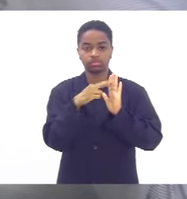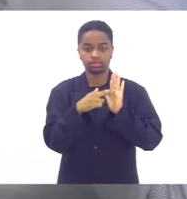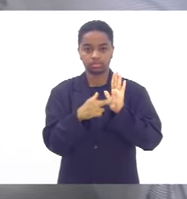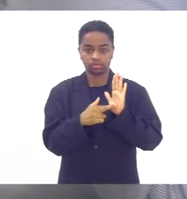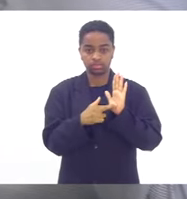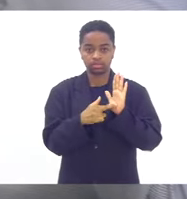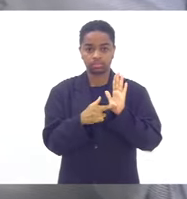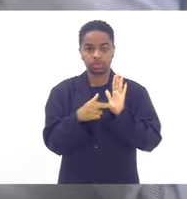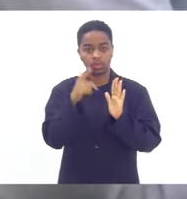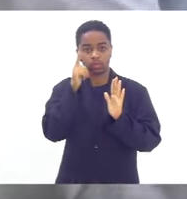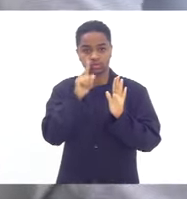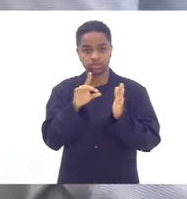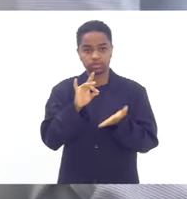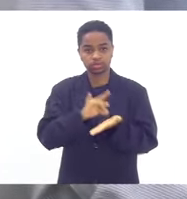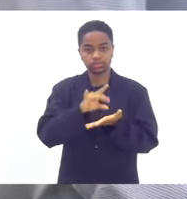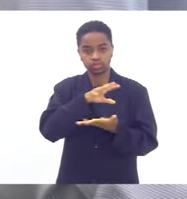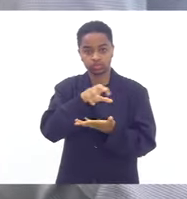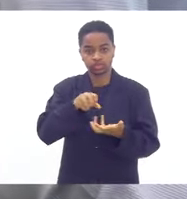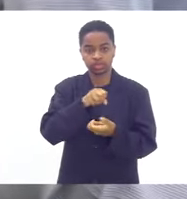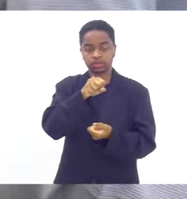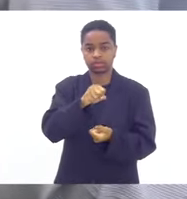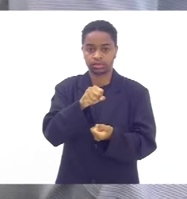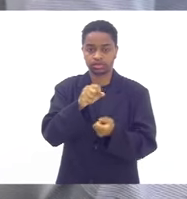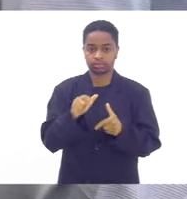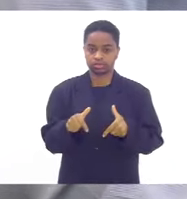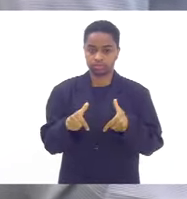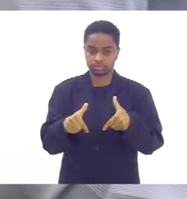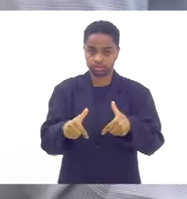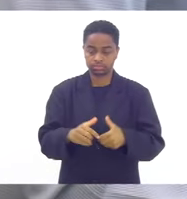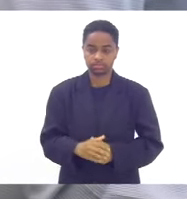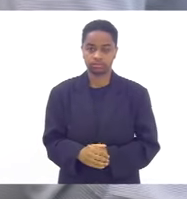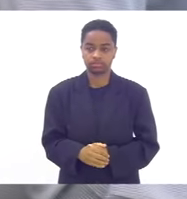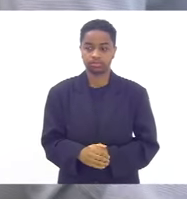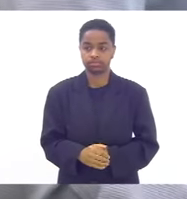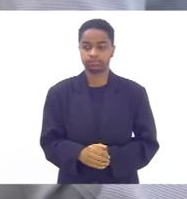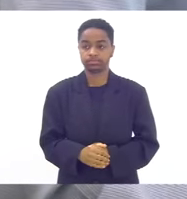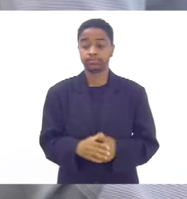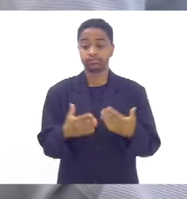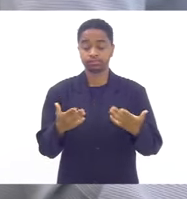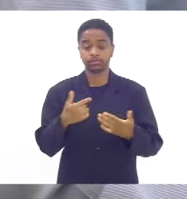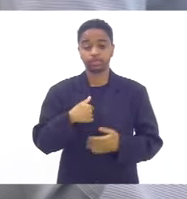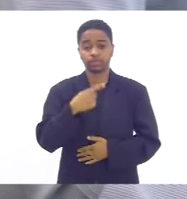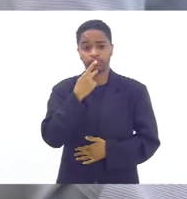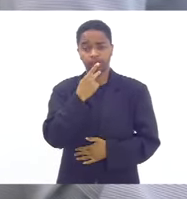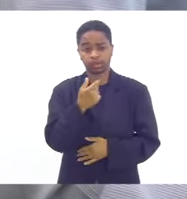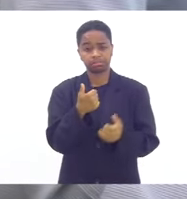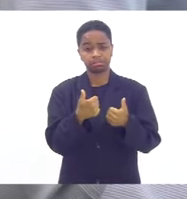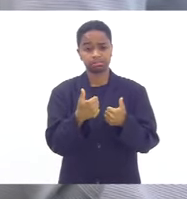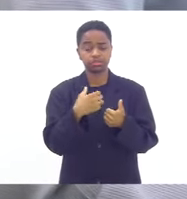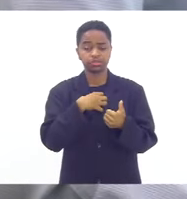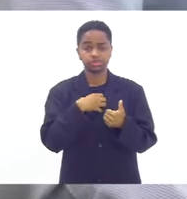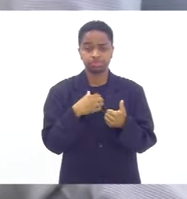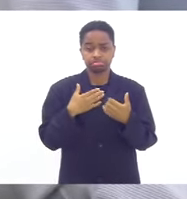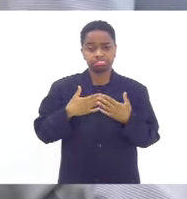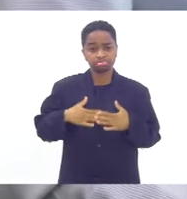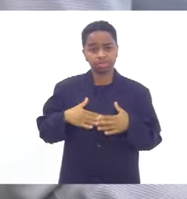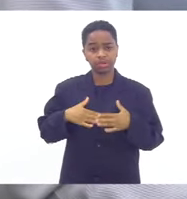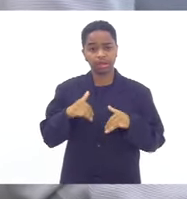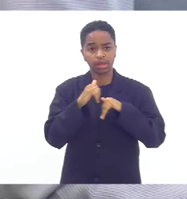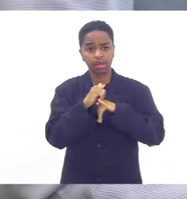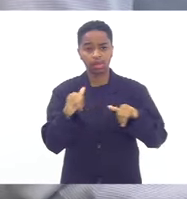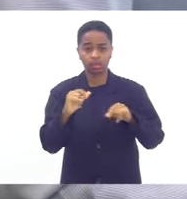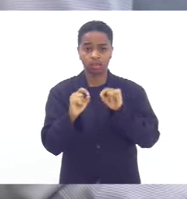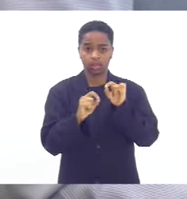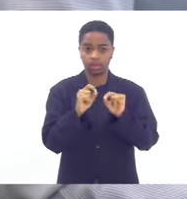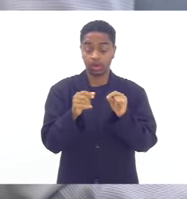traga sustentabilidade ao negócio. Eu digo com muita tranquilidade, viu, senhores deputados, que